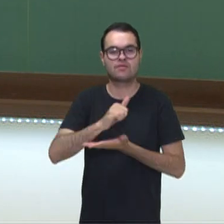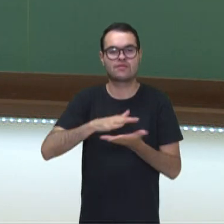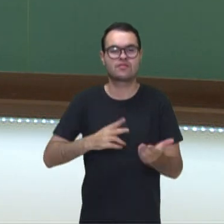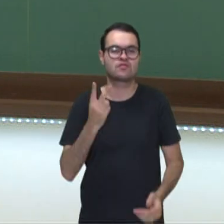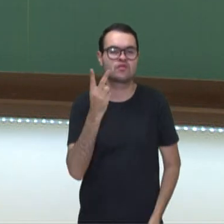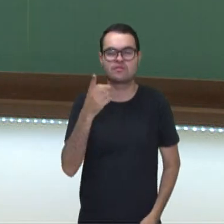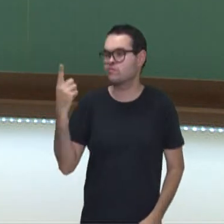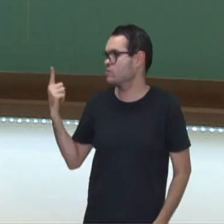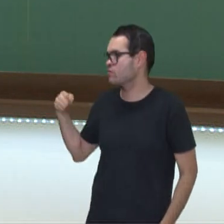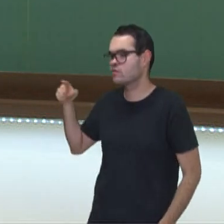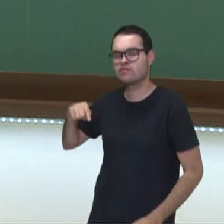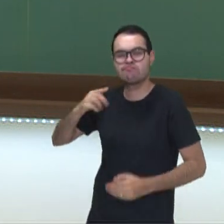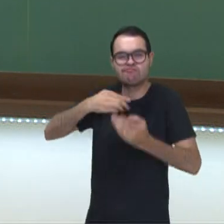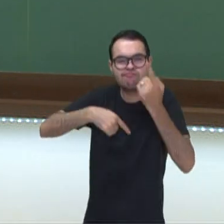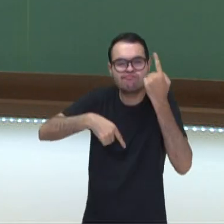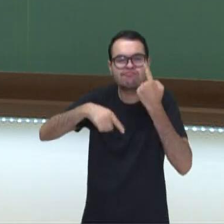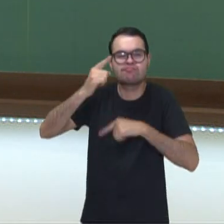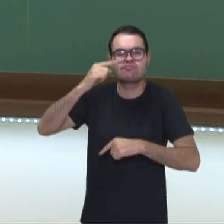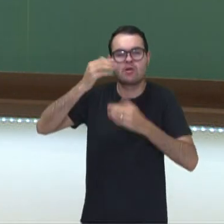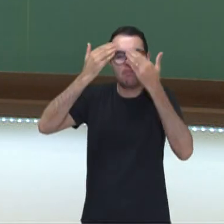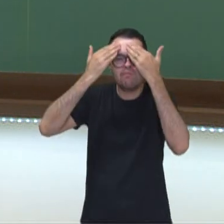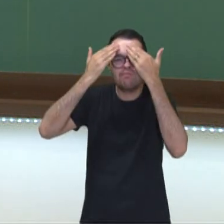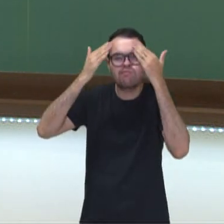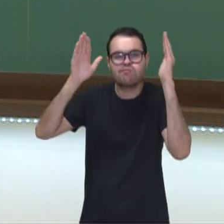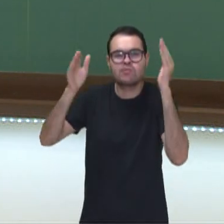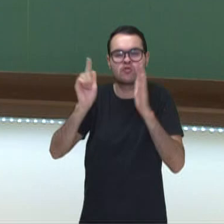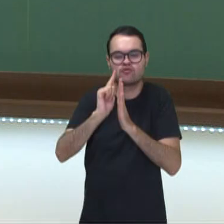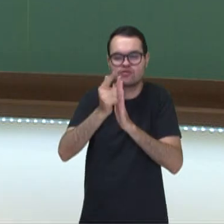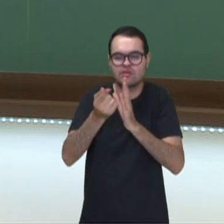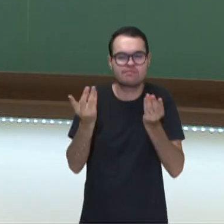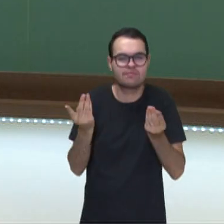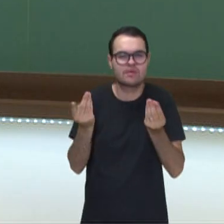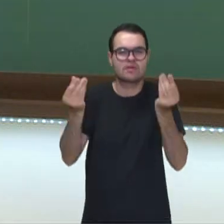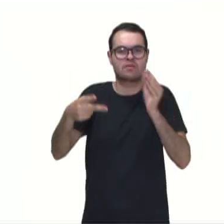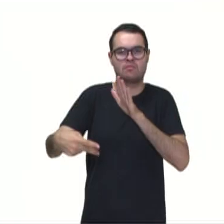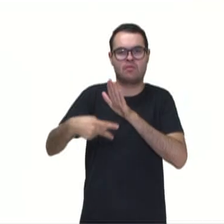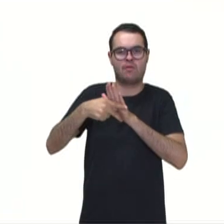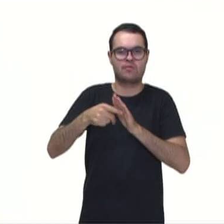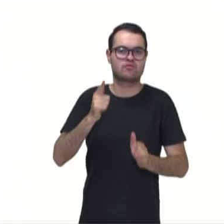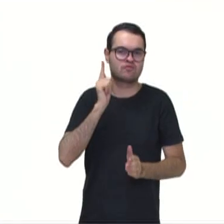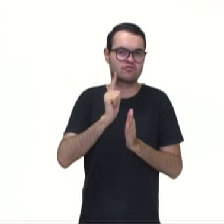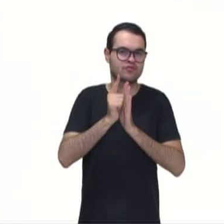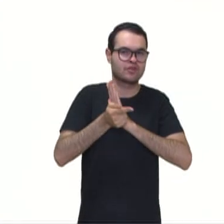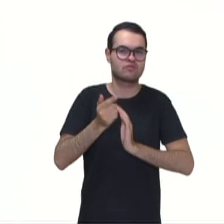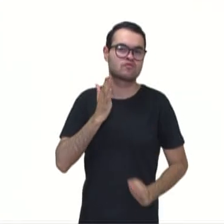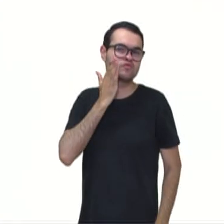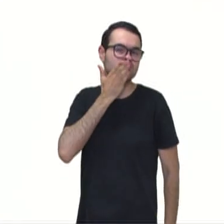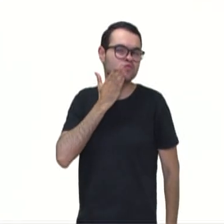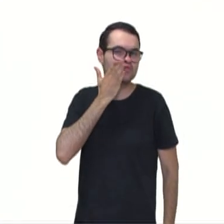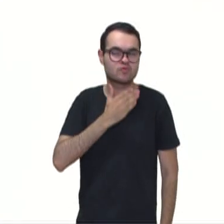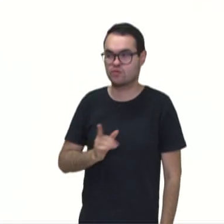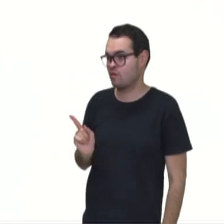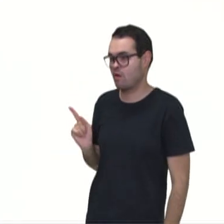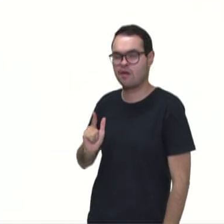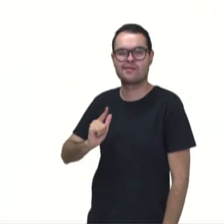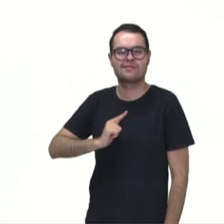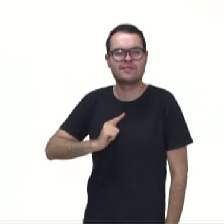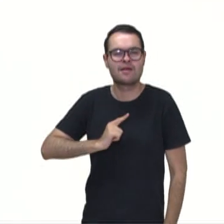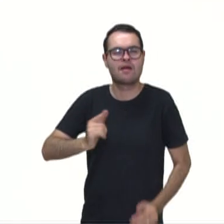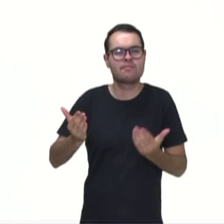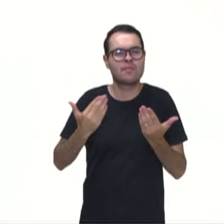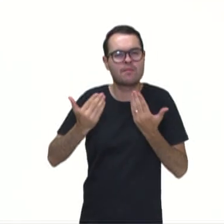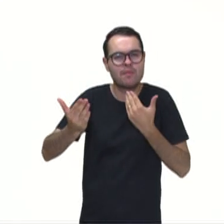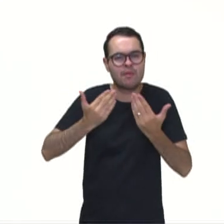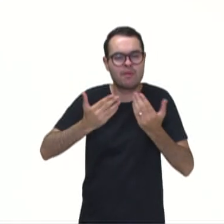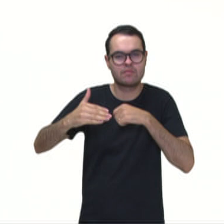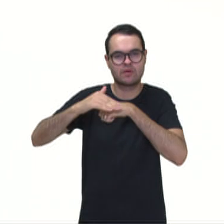a leitura de vocês desse gênero tão precioso do discurso, né? Novamente, nós temos essa